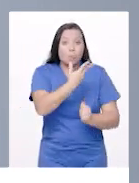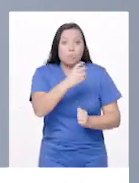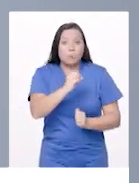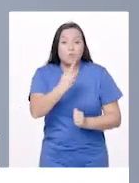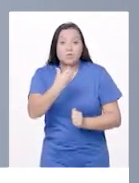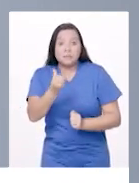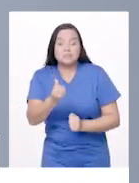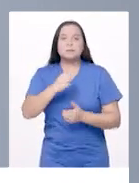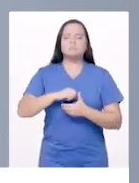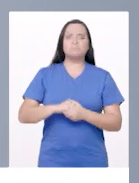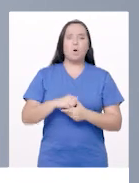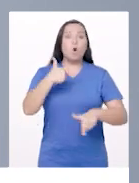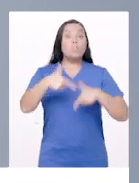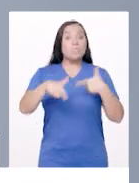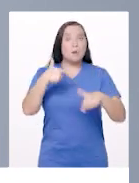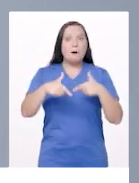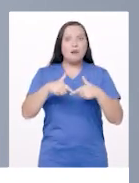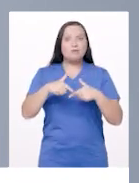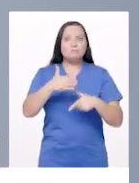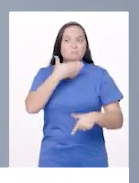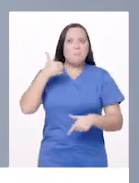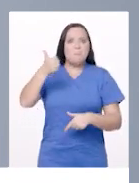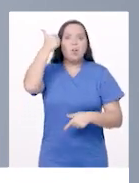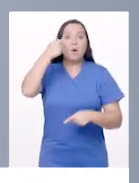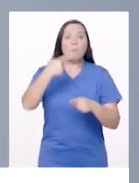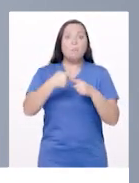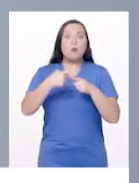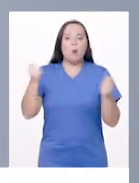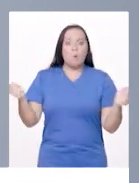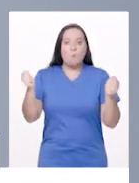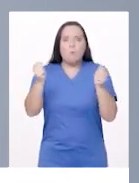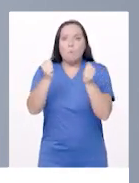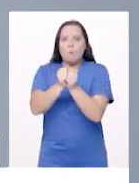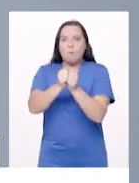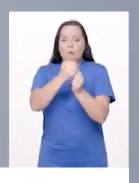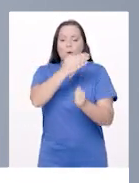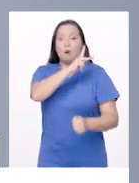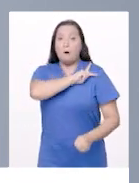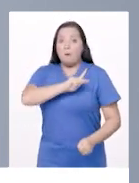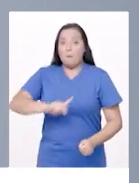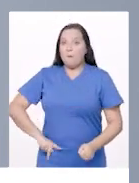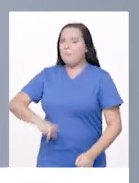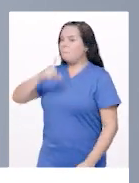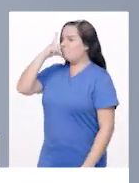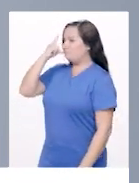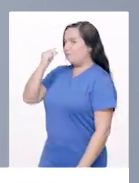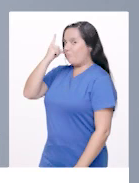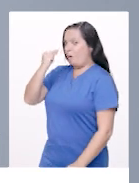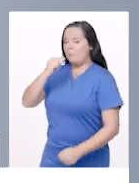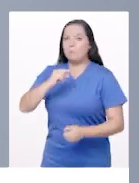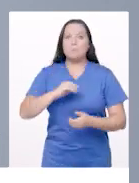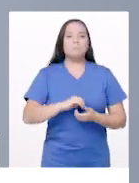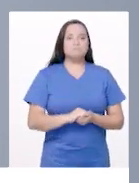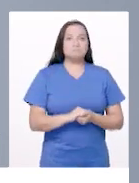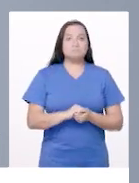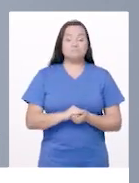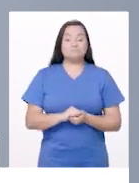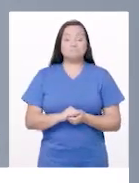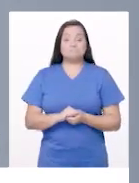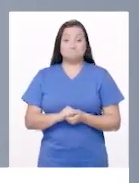em 2016. E esse trabalho vai dar ainda mais resultado com a parceria que vamos ter com Geraldo Alckmin na